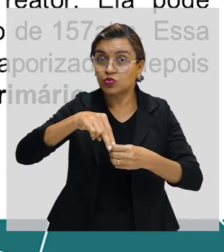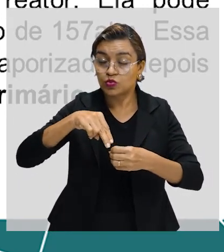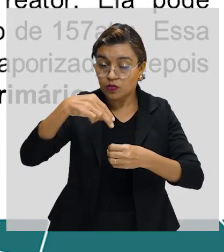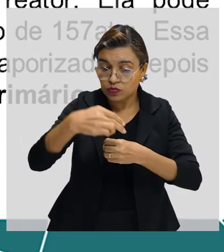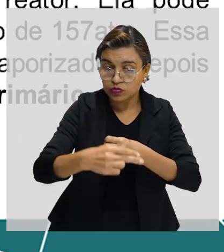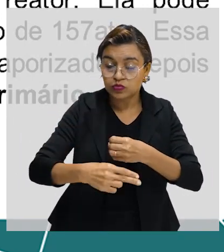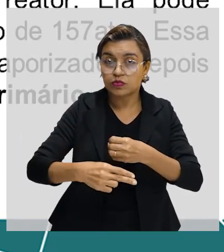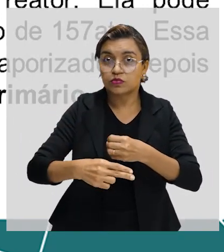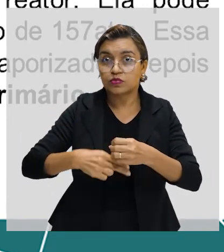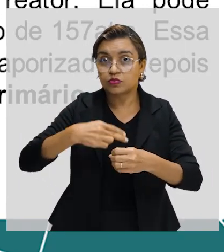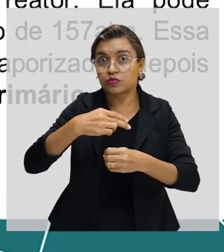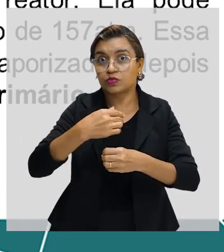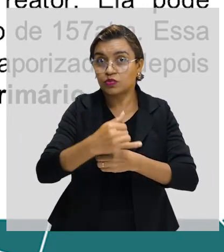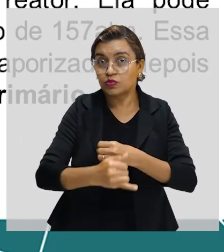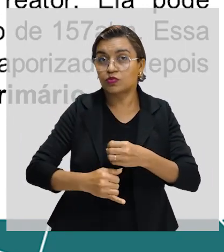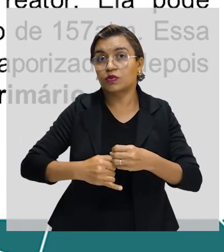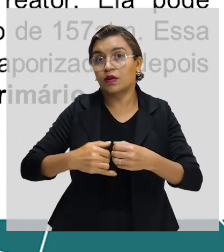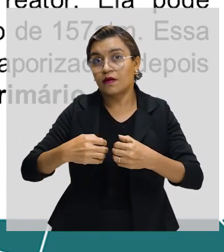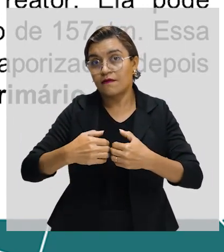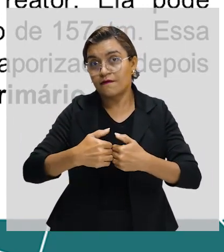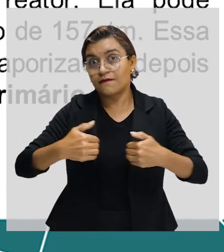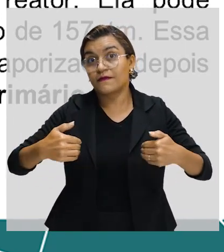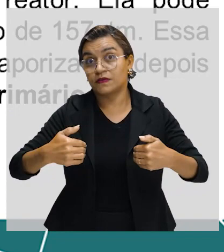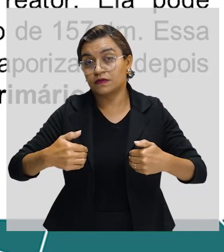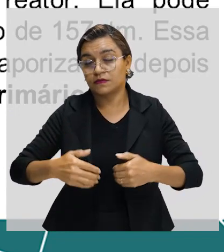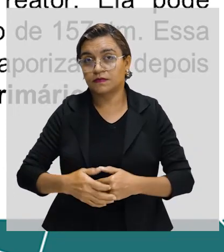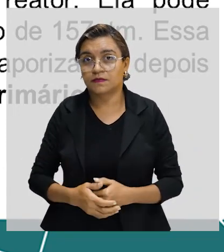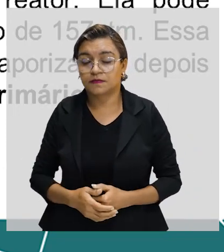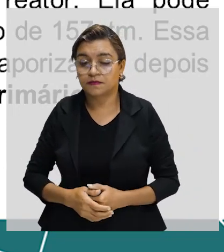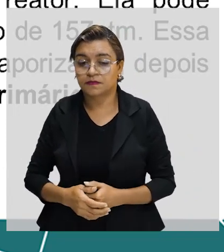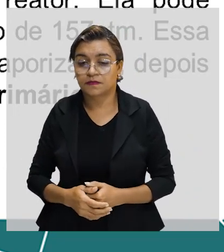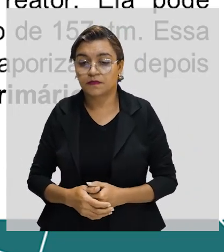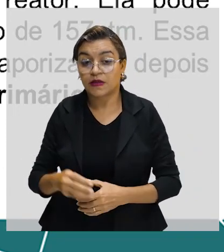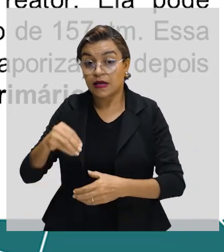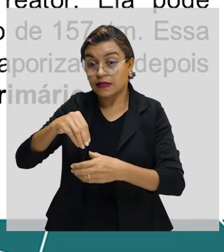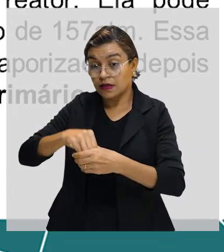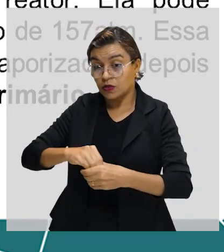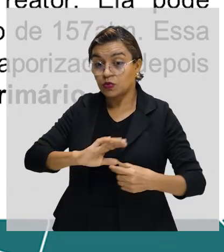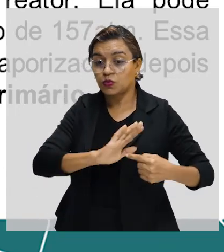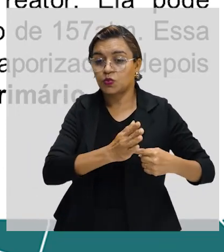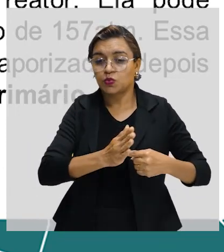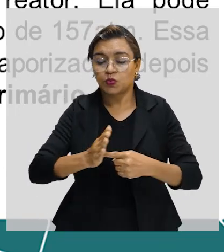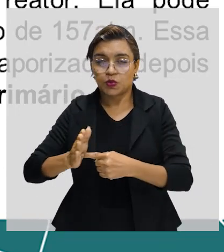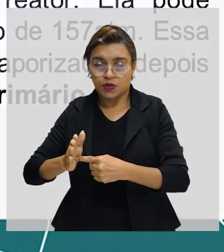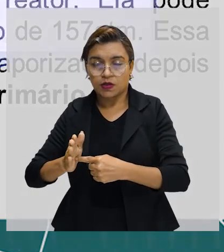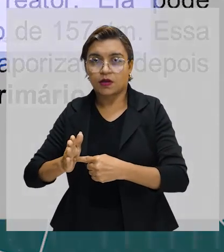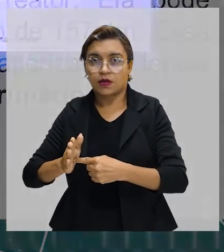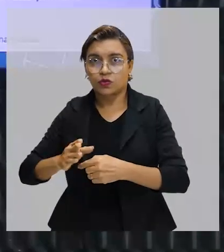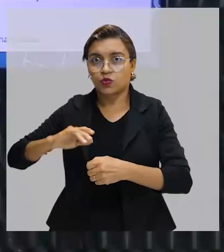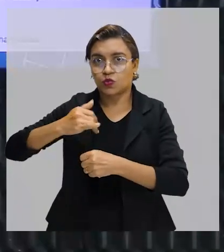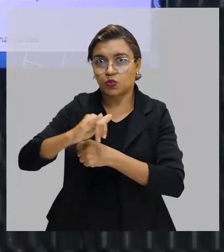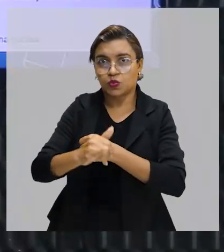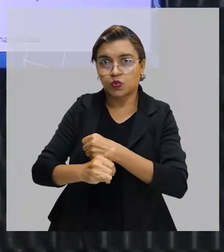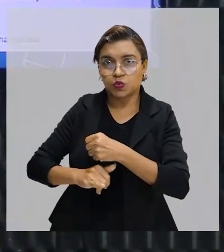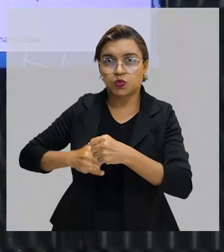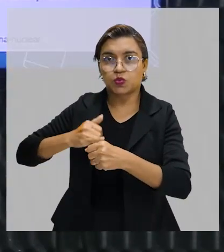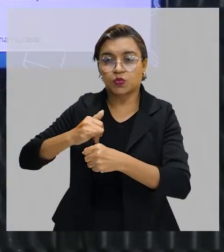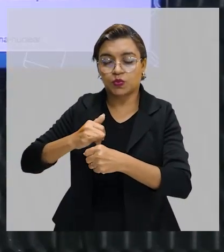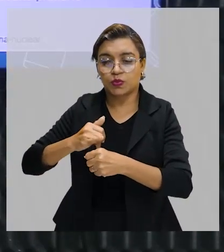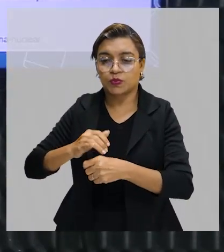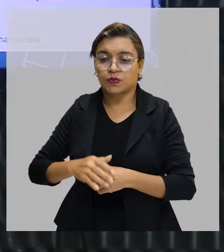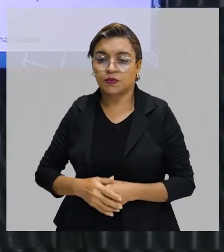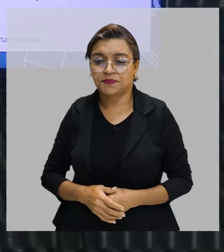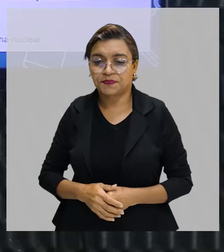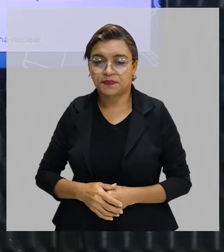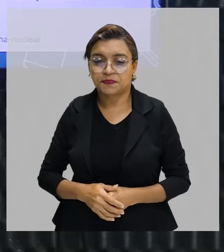né? Que é a quebra daquele núcleo atômico. Dentro do reator nuclear, então nós temos o reator, certo?